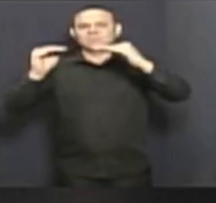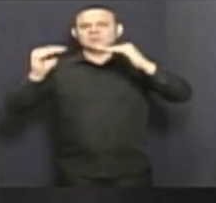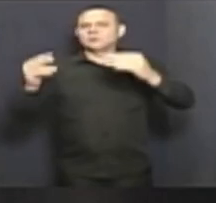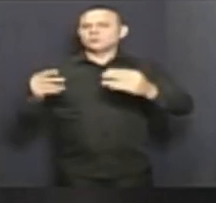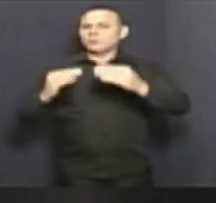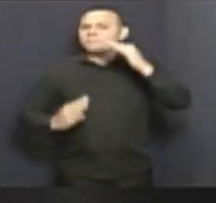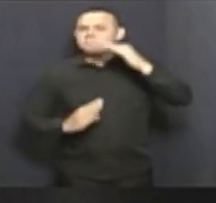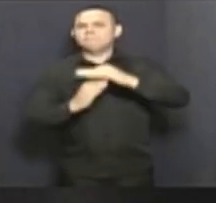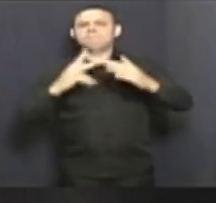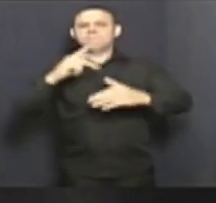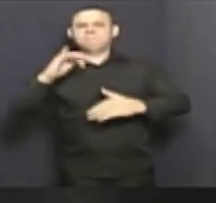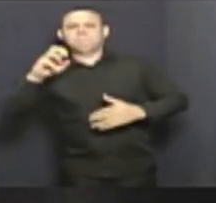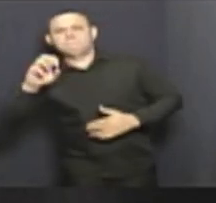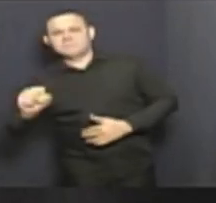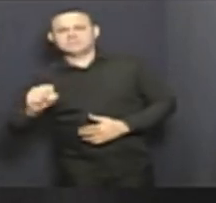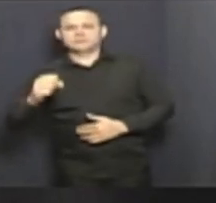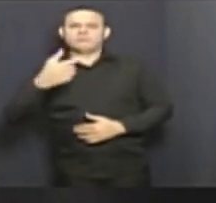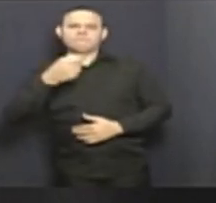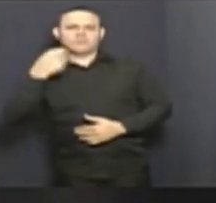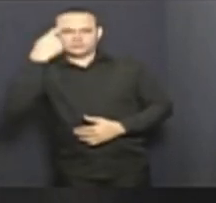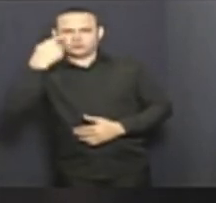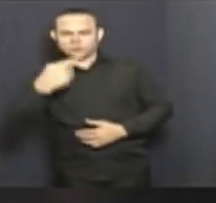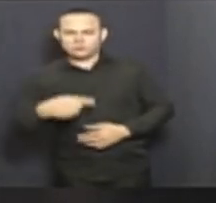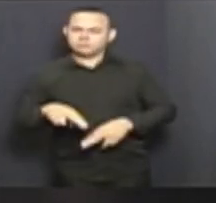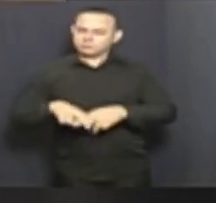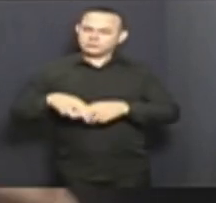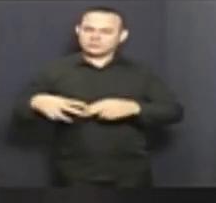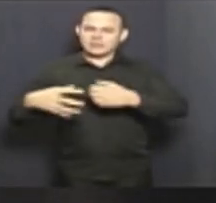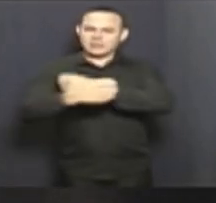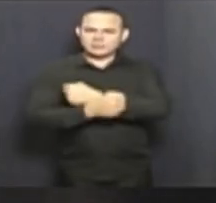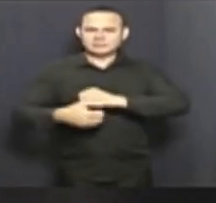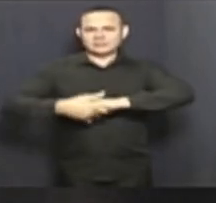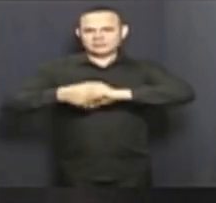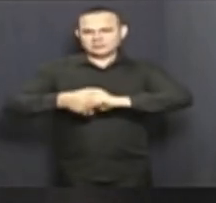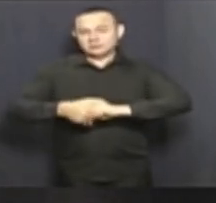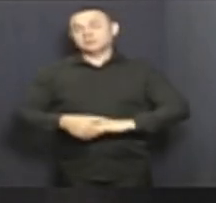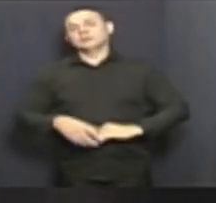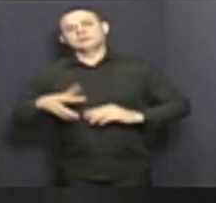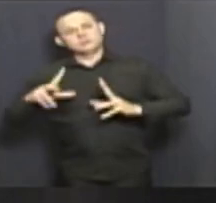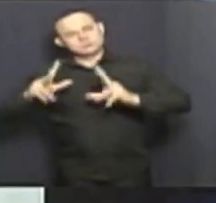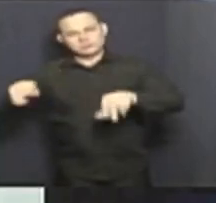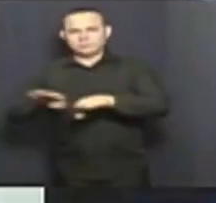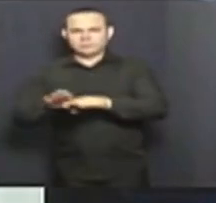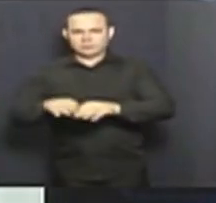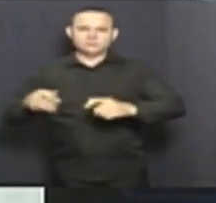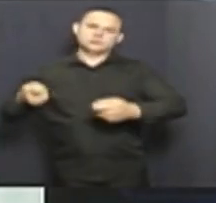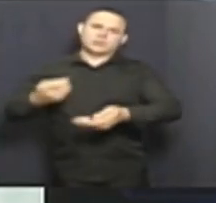piso 20 horas e cuidar e abraçar e cuidar de valorizar os nossos administrativos